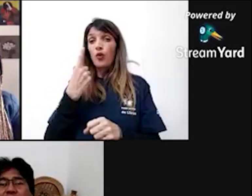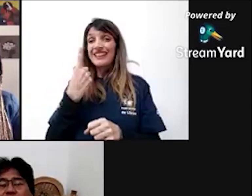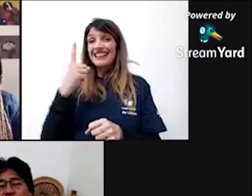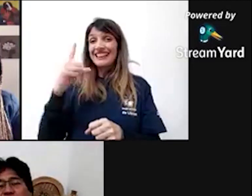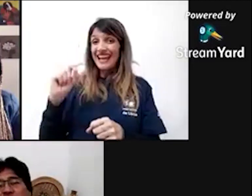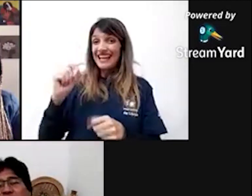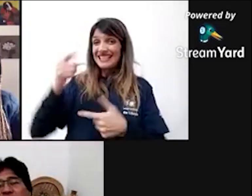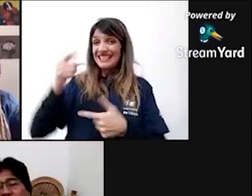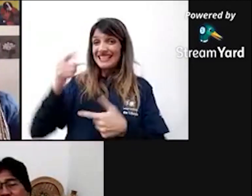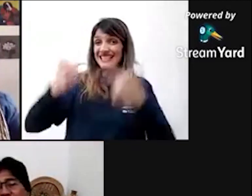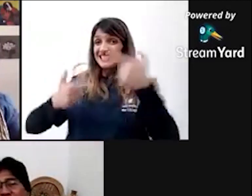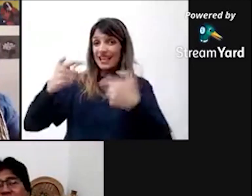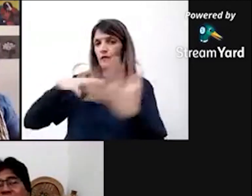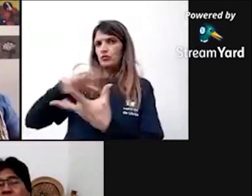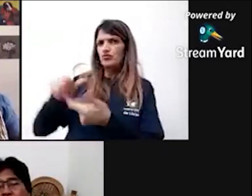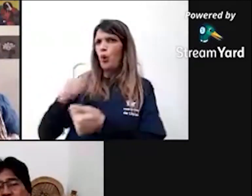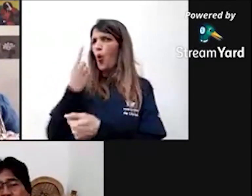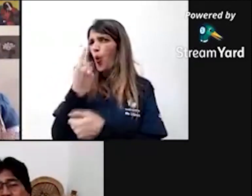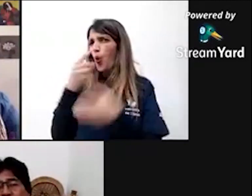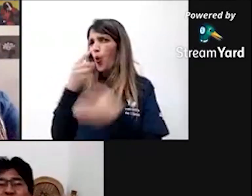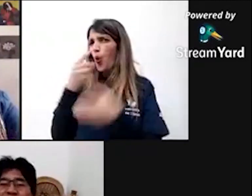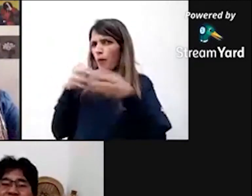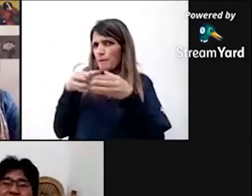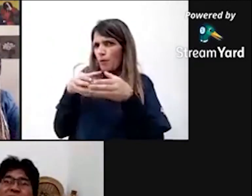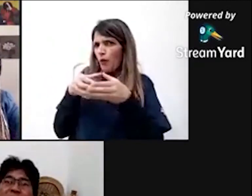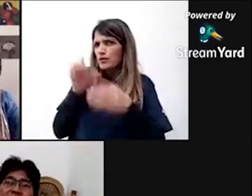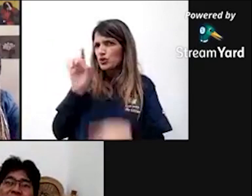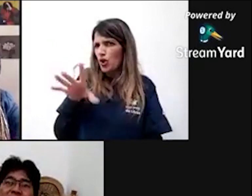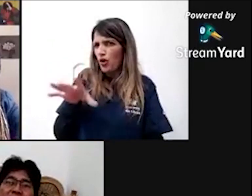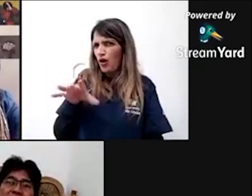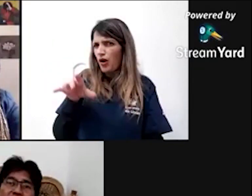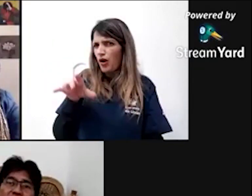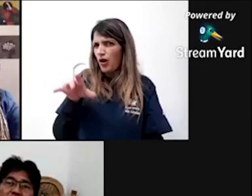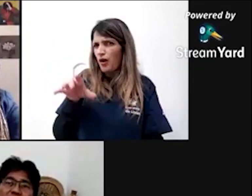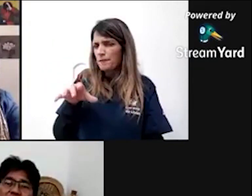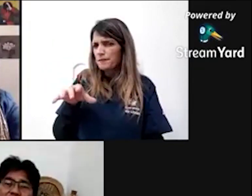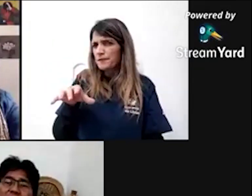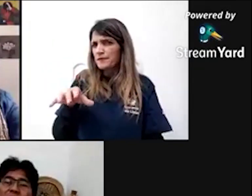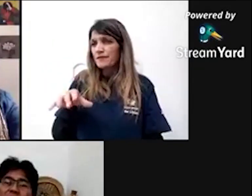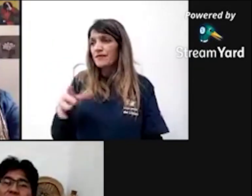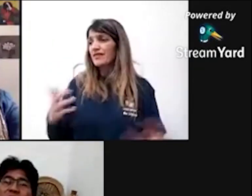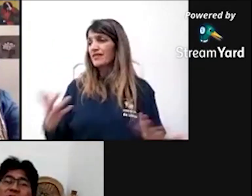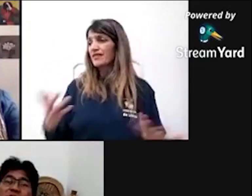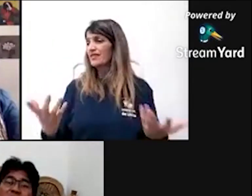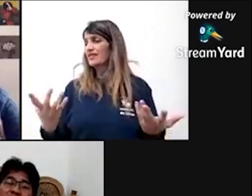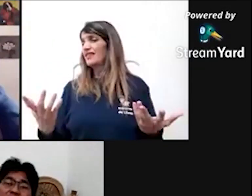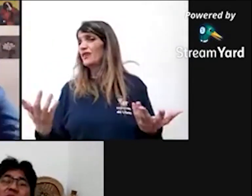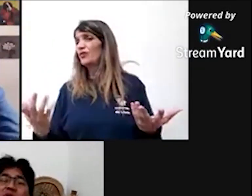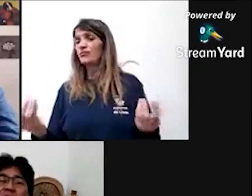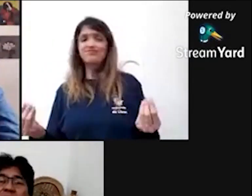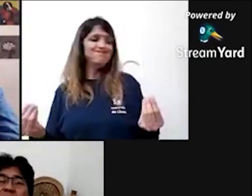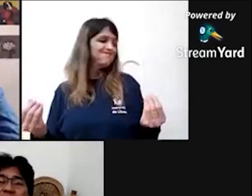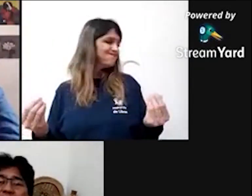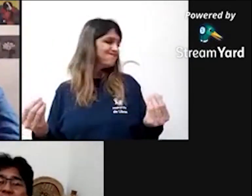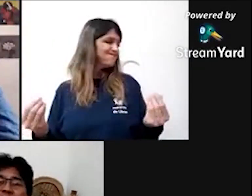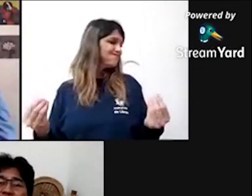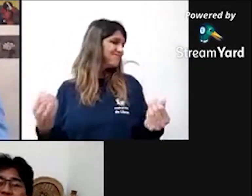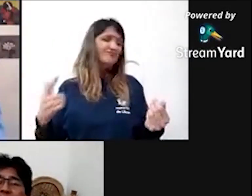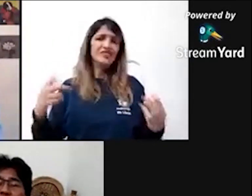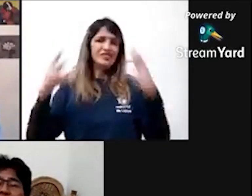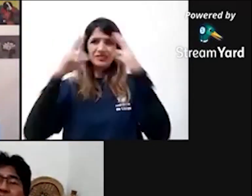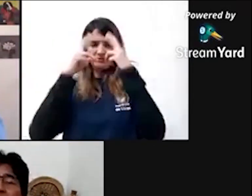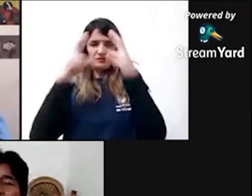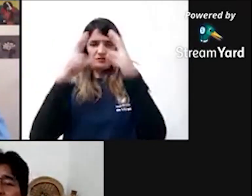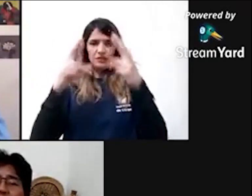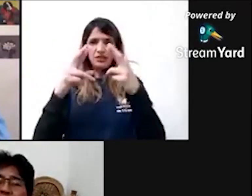Então, os povos tradicionais continuam com a visão do respeito ao outro, do que o outro é importante tanto